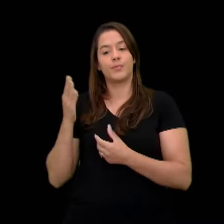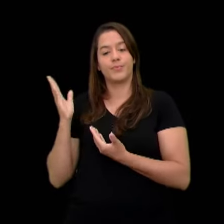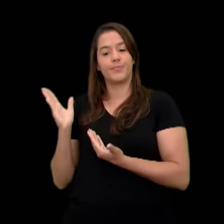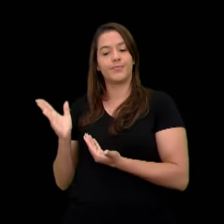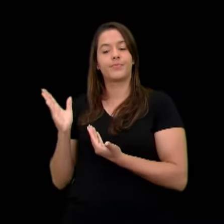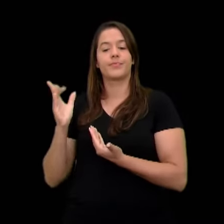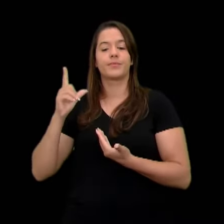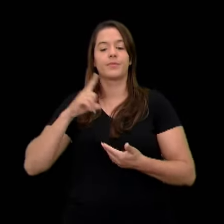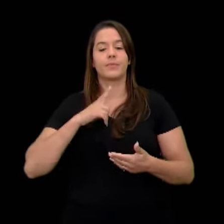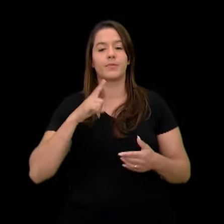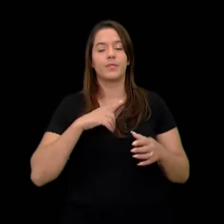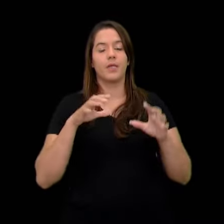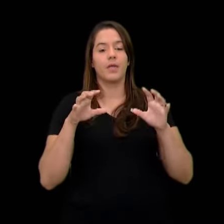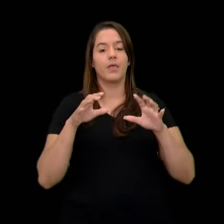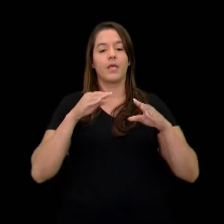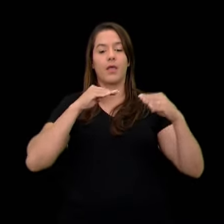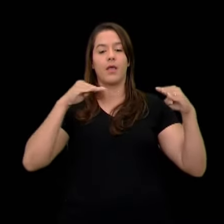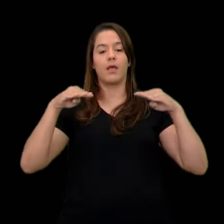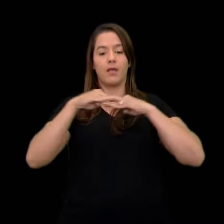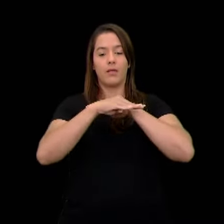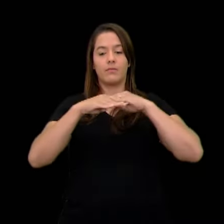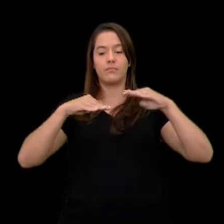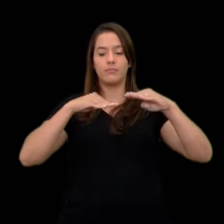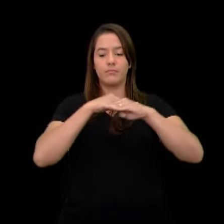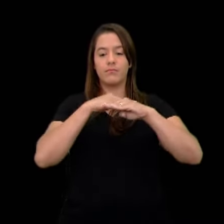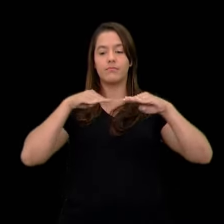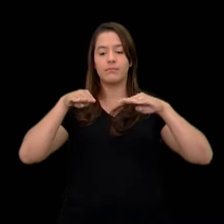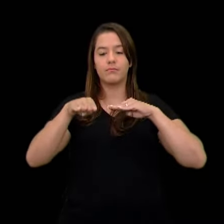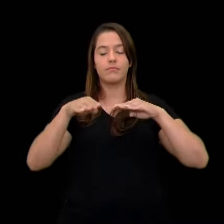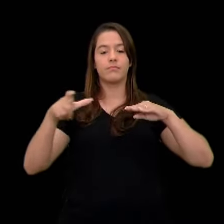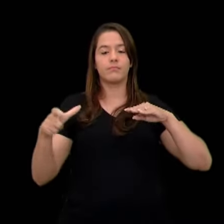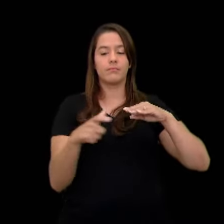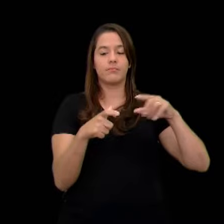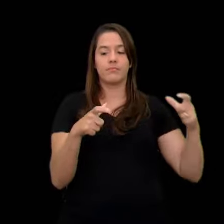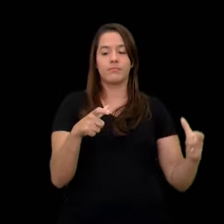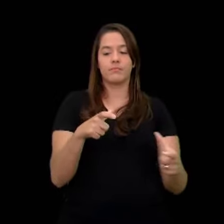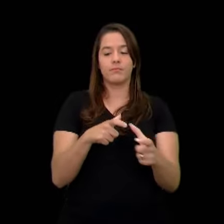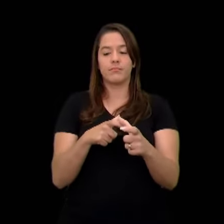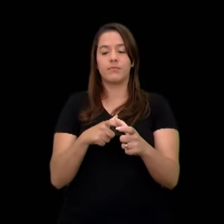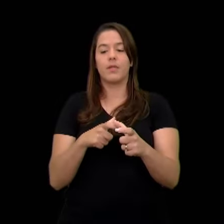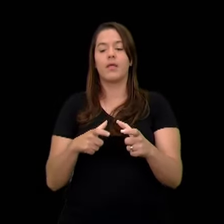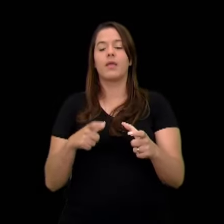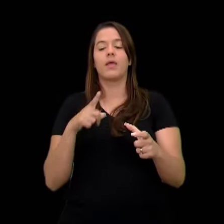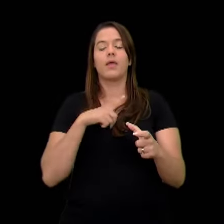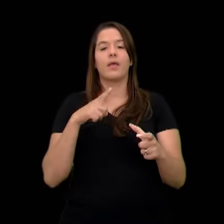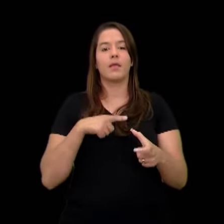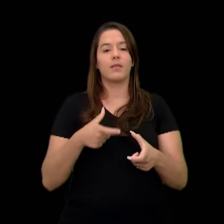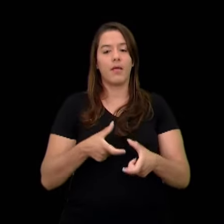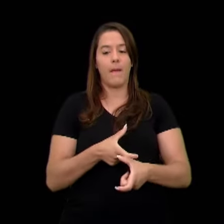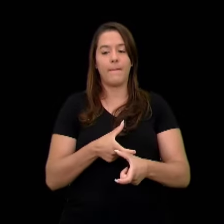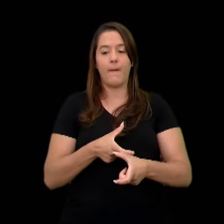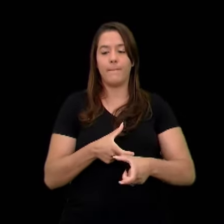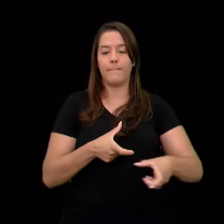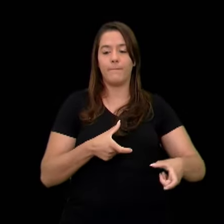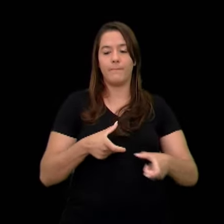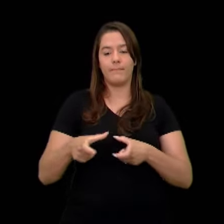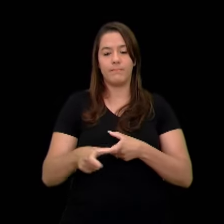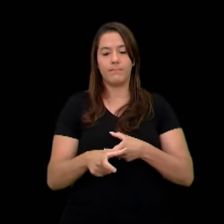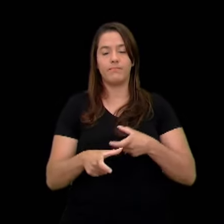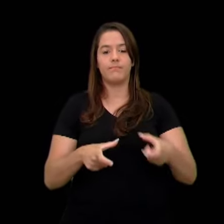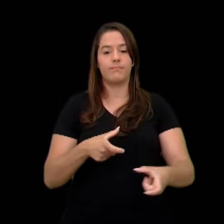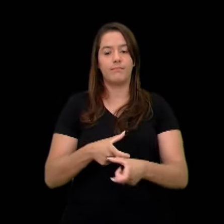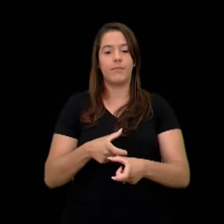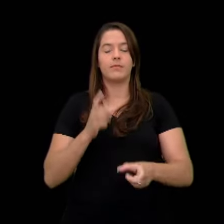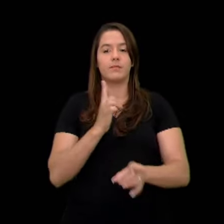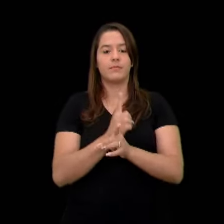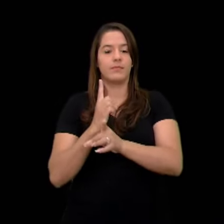tem aí as placas tectônicas distribuídas, né, que no final daí desta aula a gente vai estar mostrando, né, um mapa, né, identificando